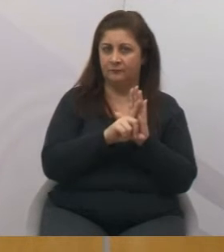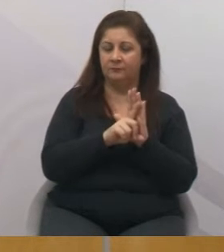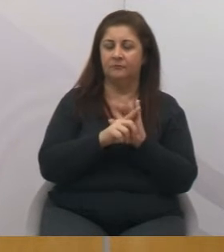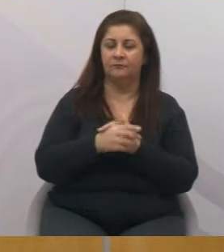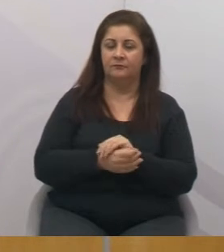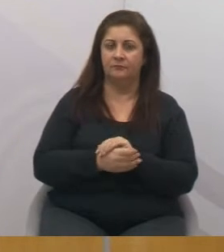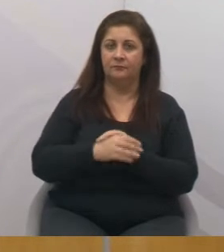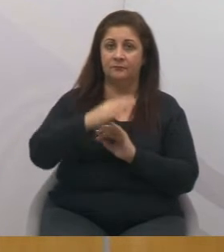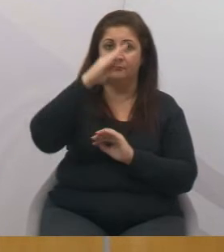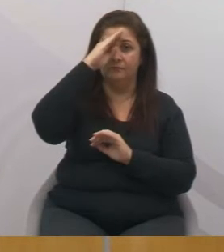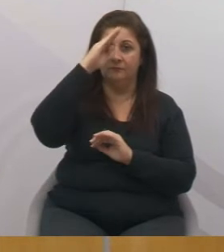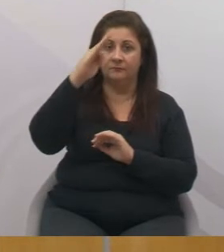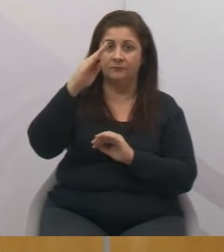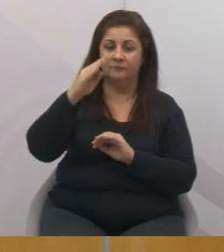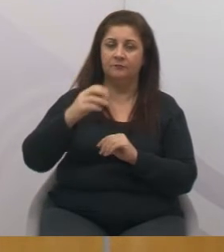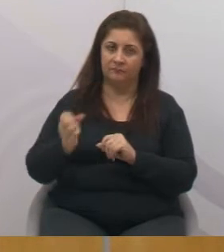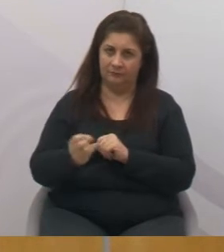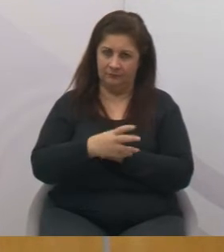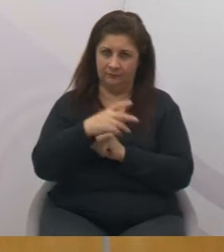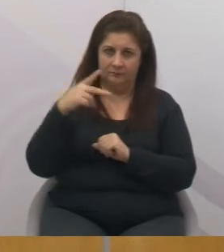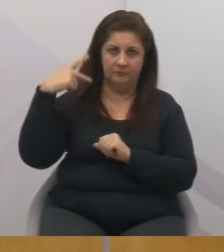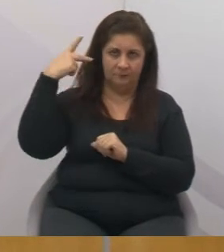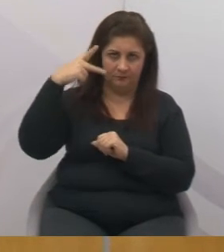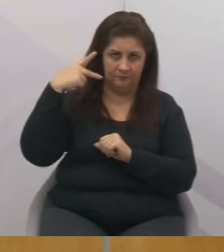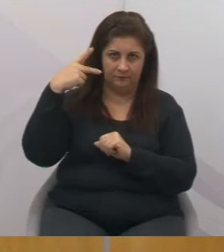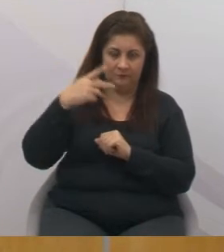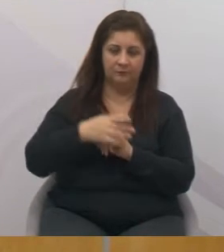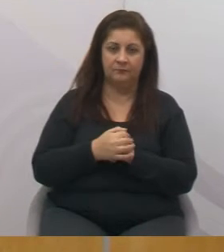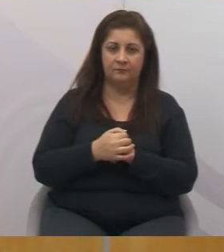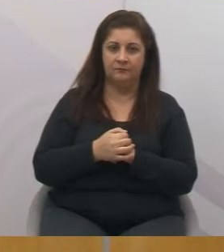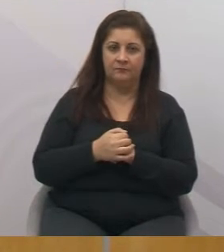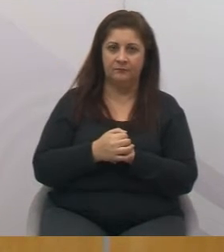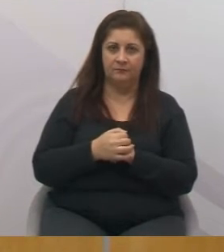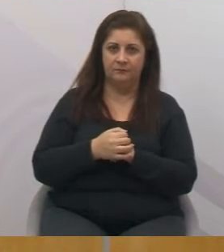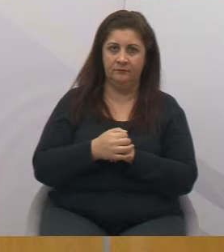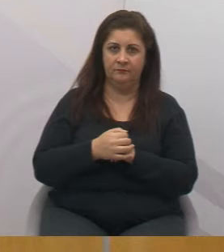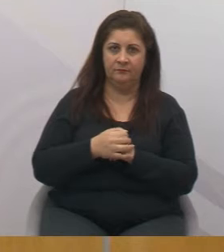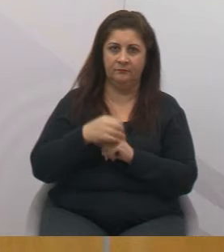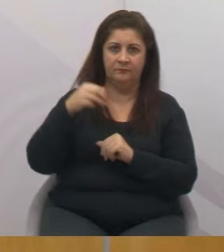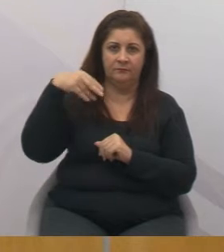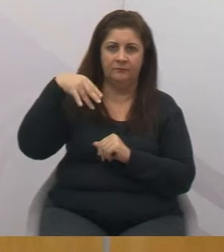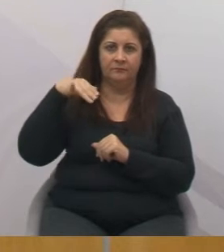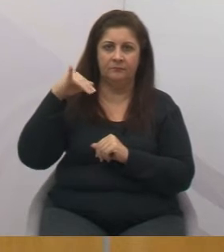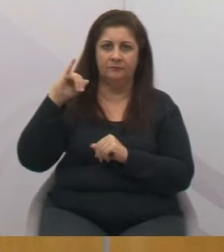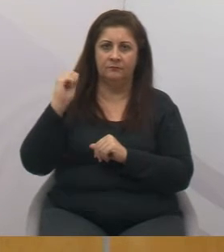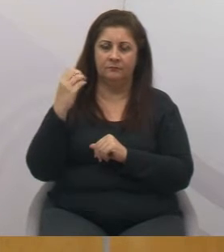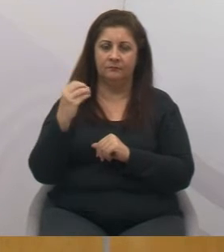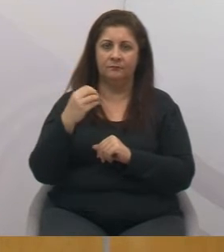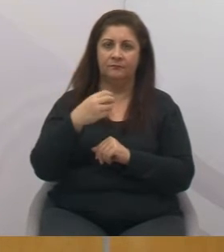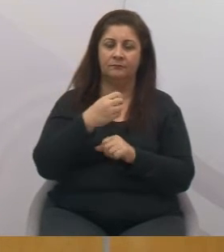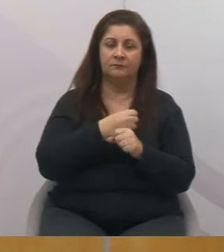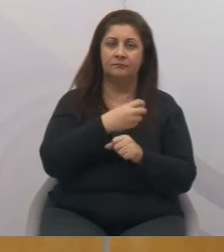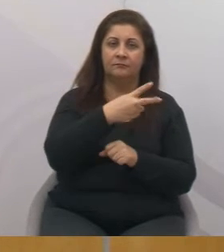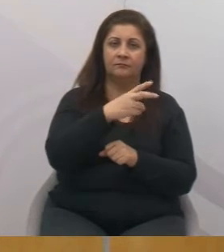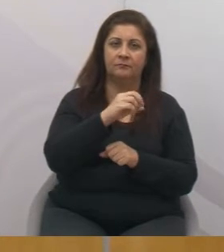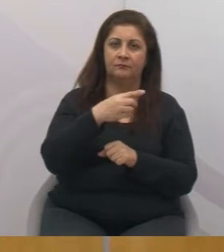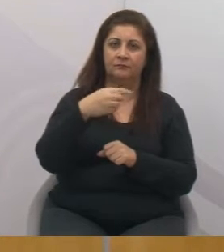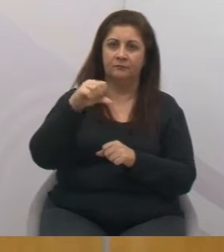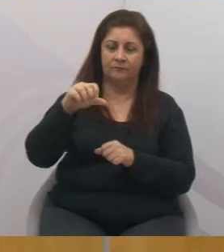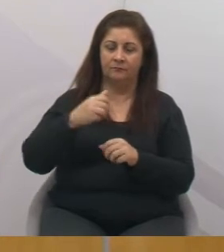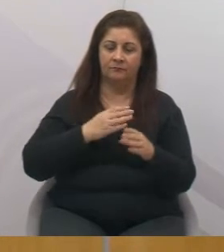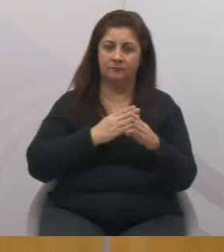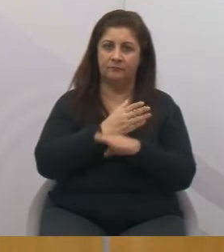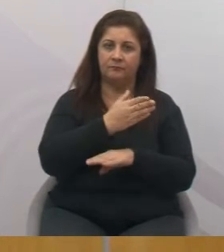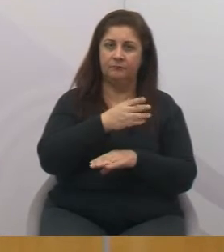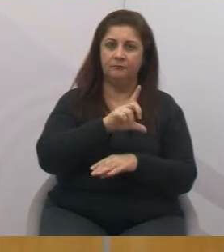principalmente aos novos vereadores. Em maio de 2019, nós aprovamos a lei número